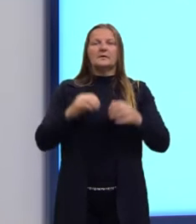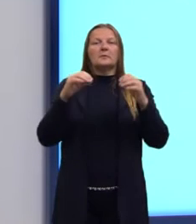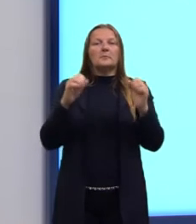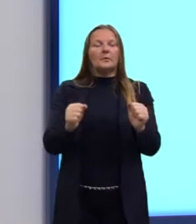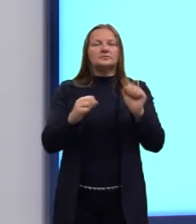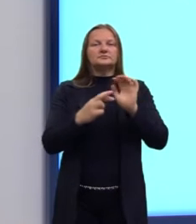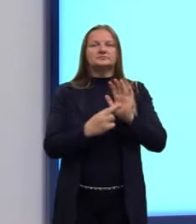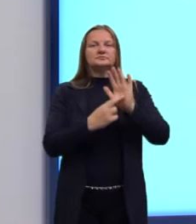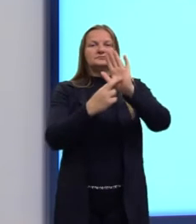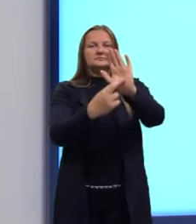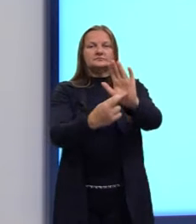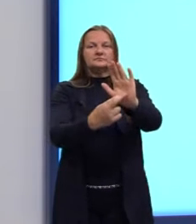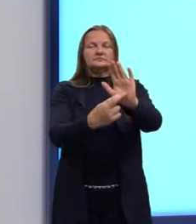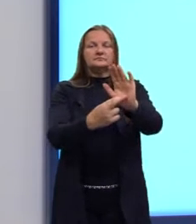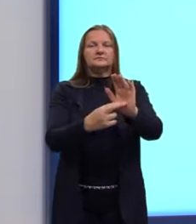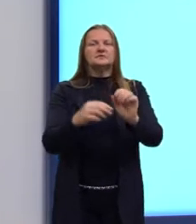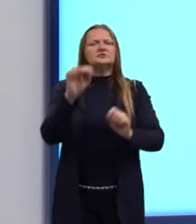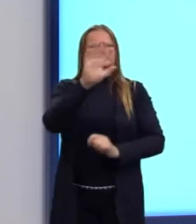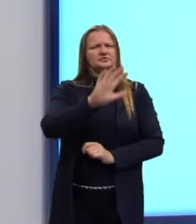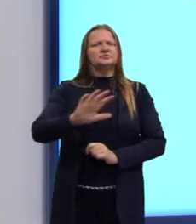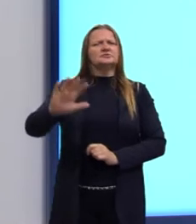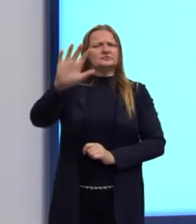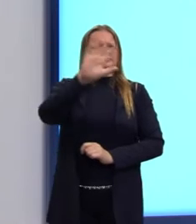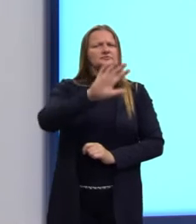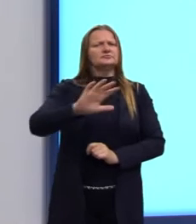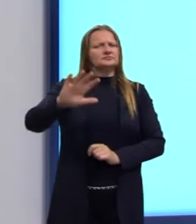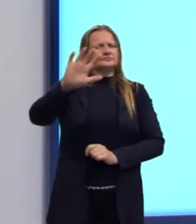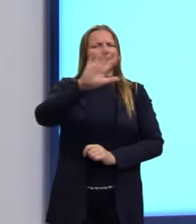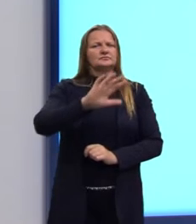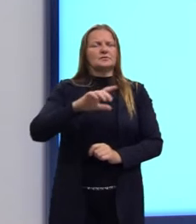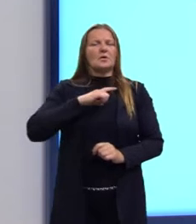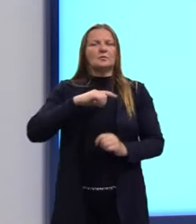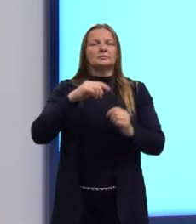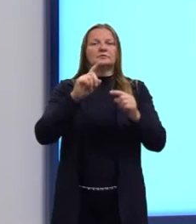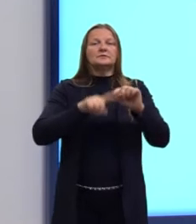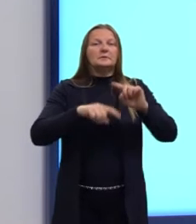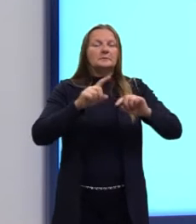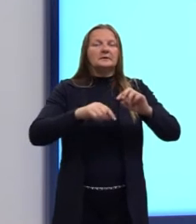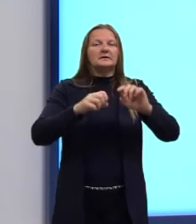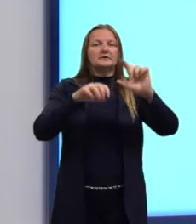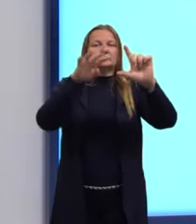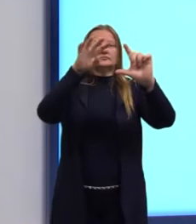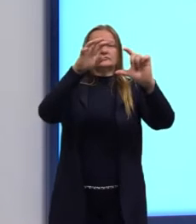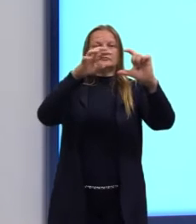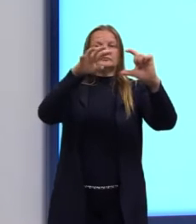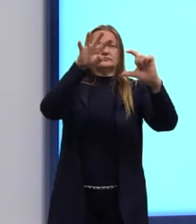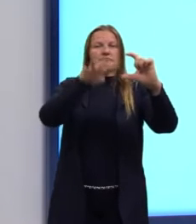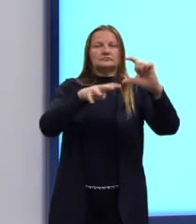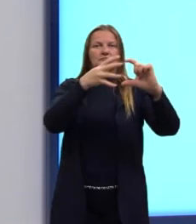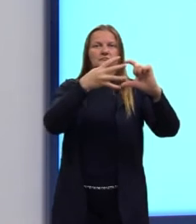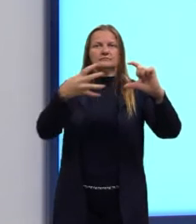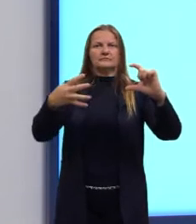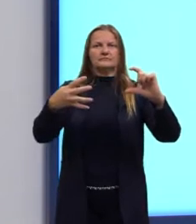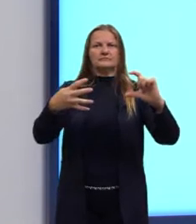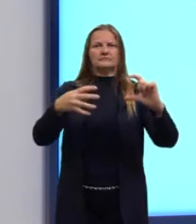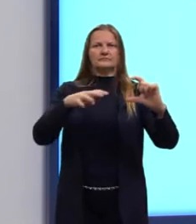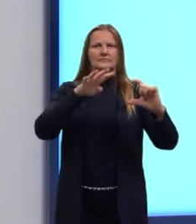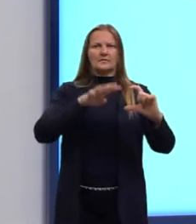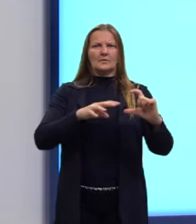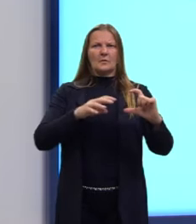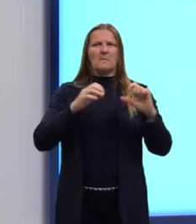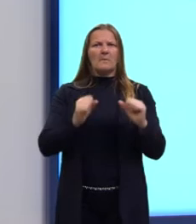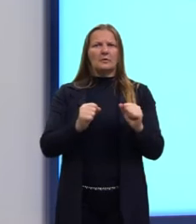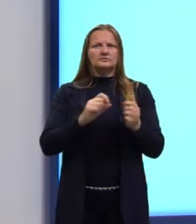representar genericamente os elementos de uma matriz Isto é nós podemos escrever